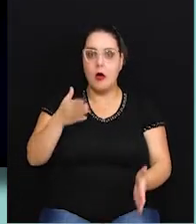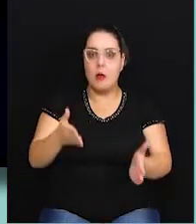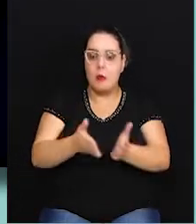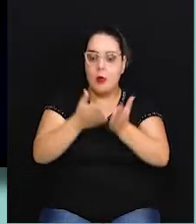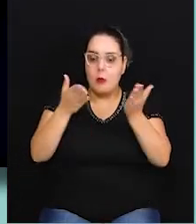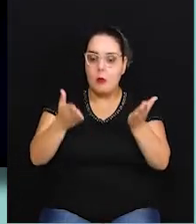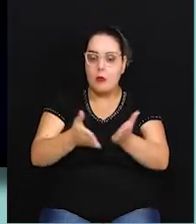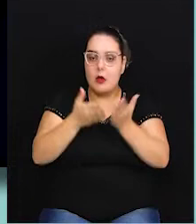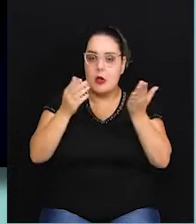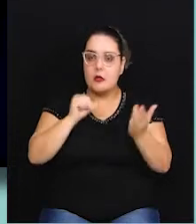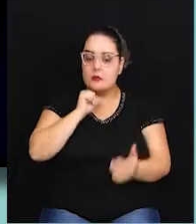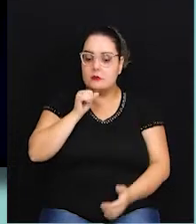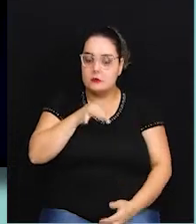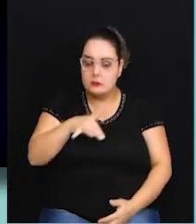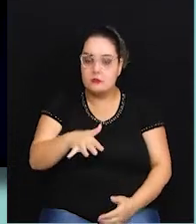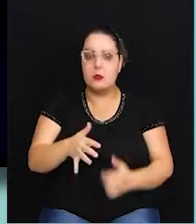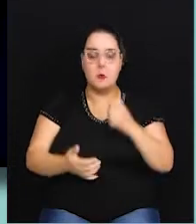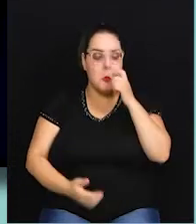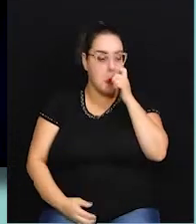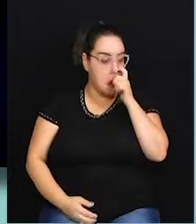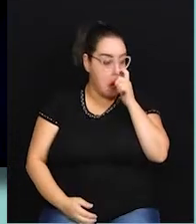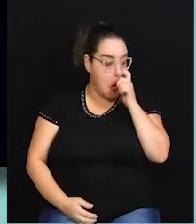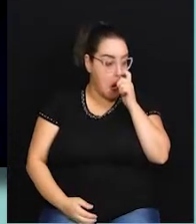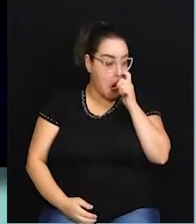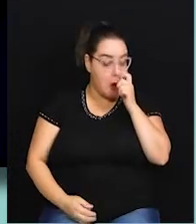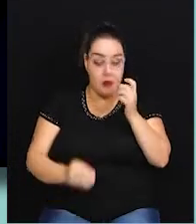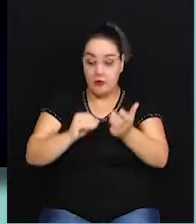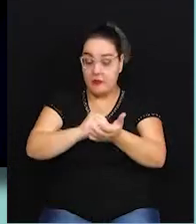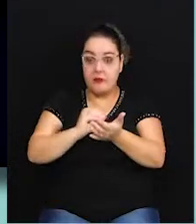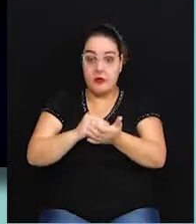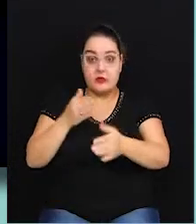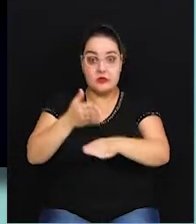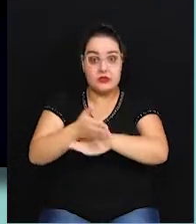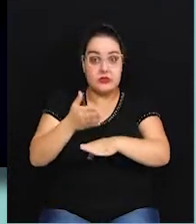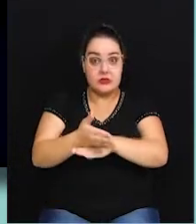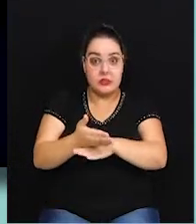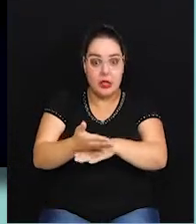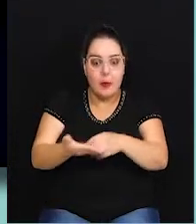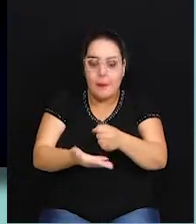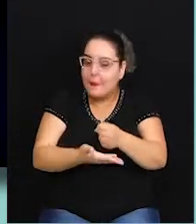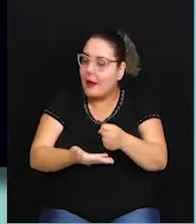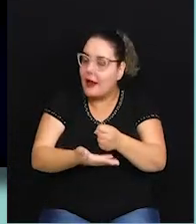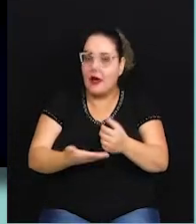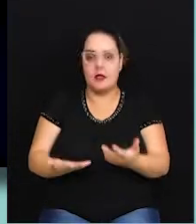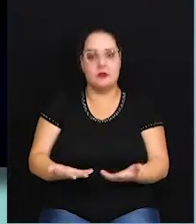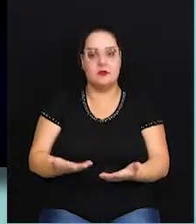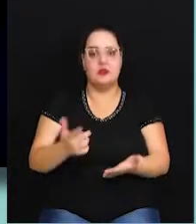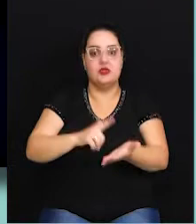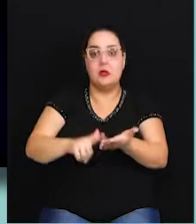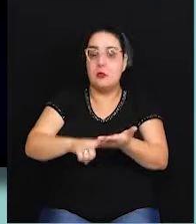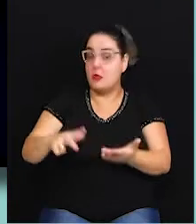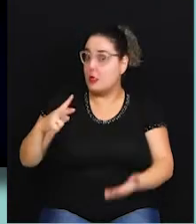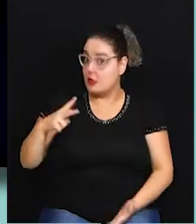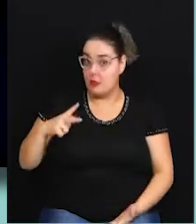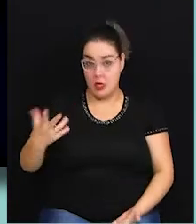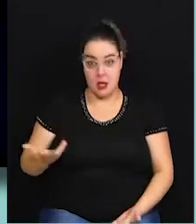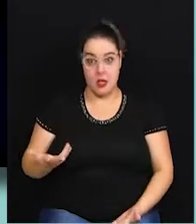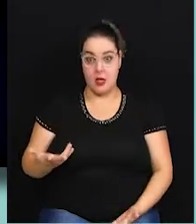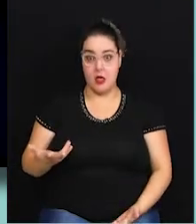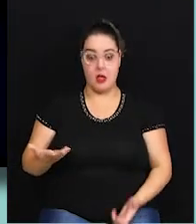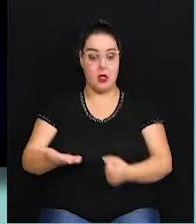pobreza menstrual, que consiste, então, na falta de acesso a itens básicos de higiene por parte das mulheres. E eu